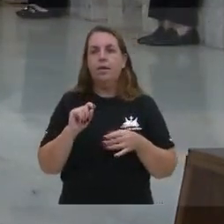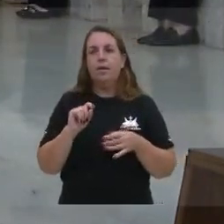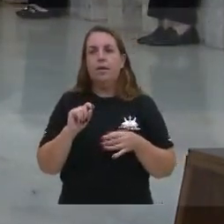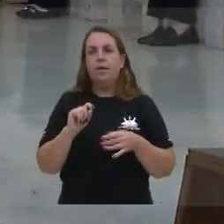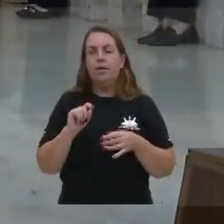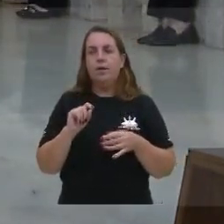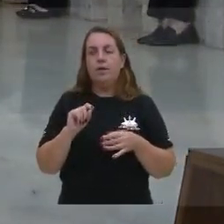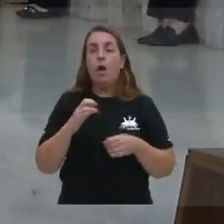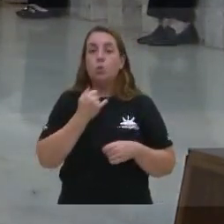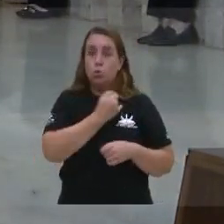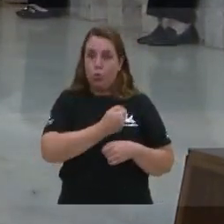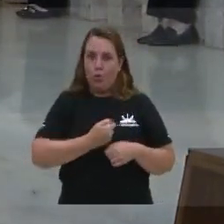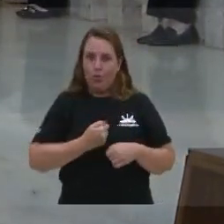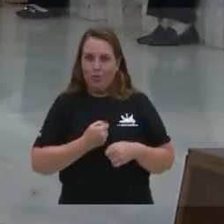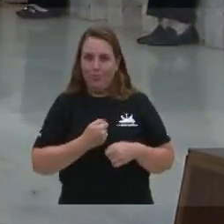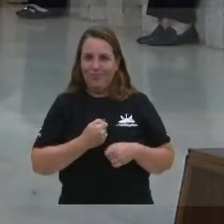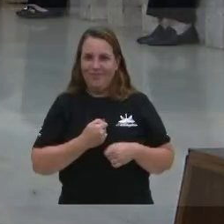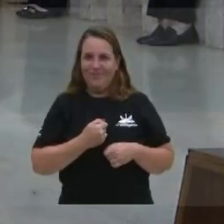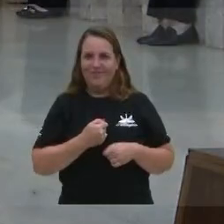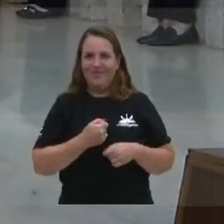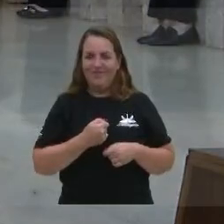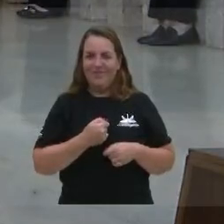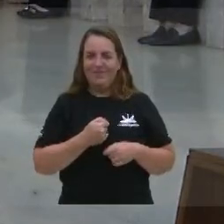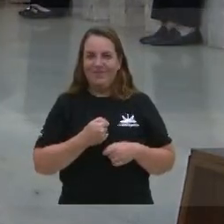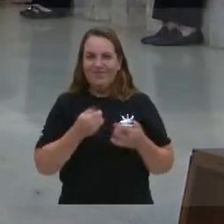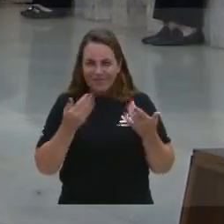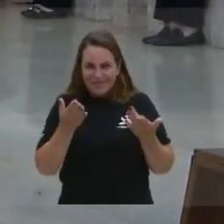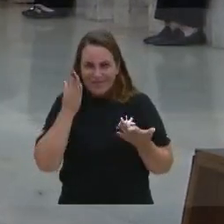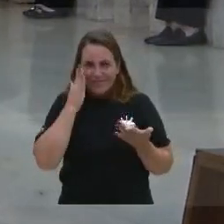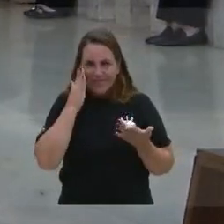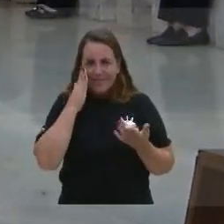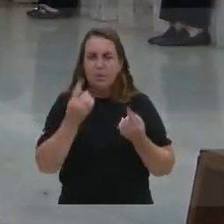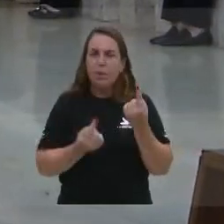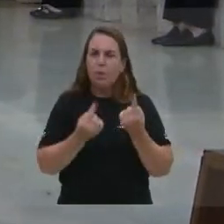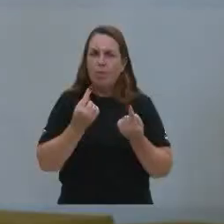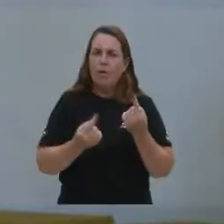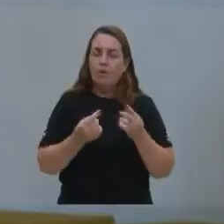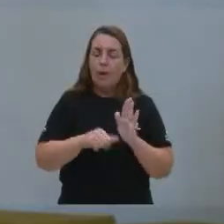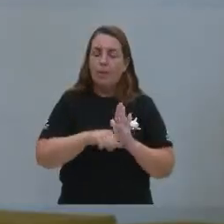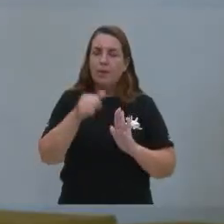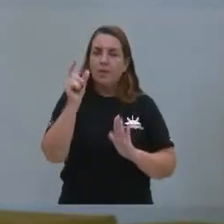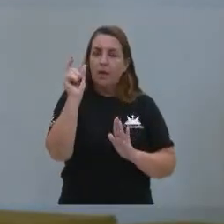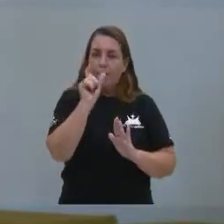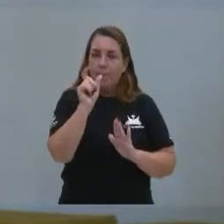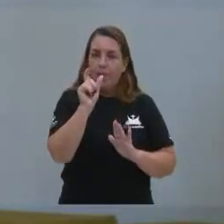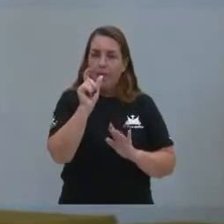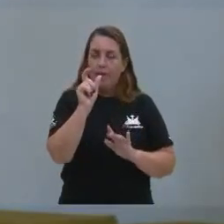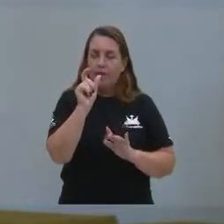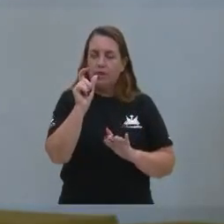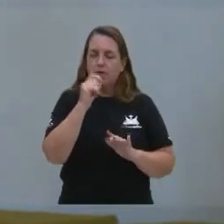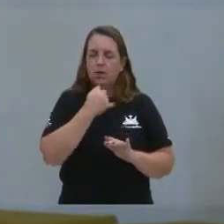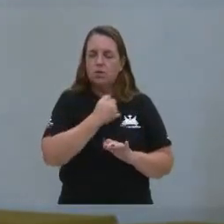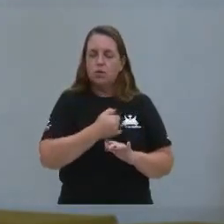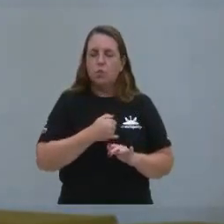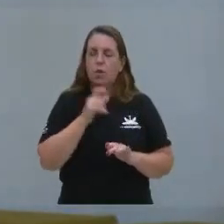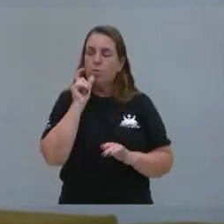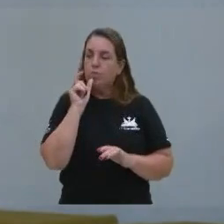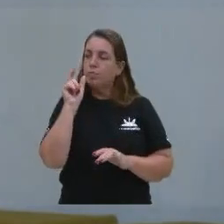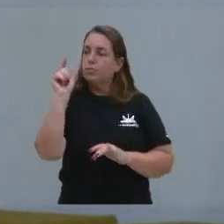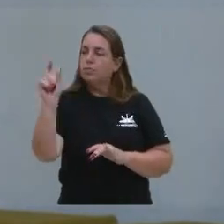João Evangelista. E você sabe qual é a primeira palavra que João põe na boca de